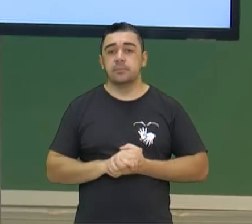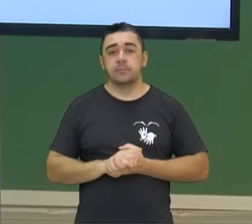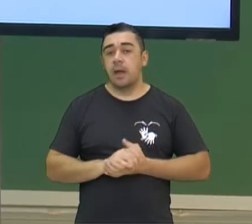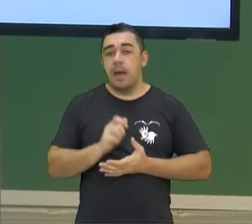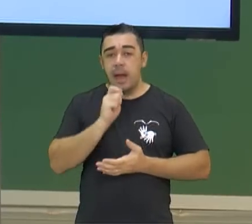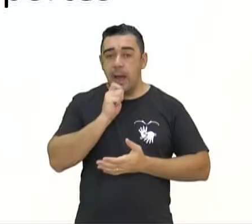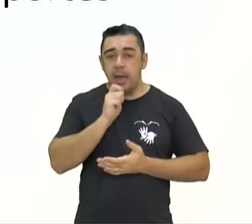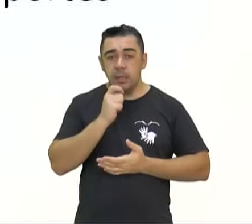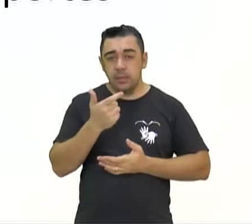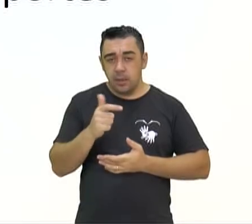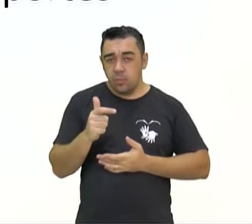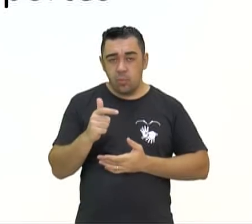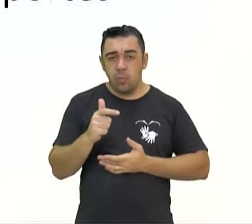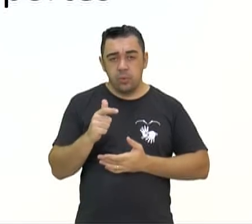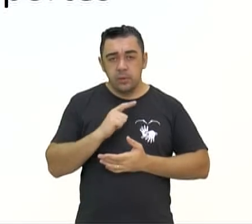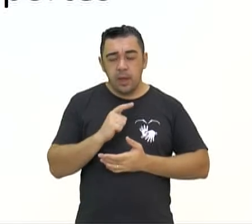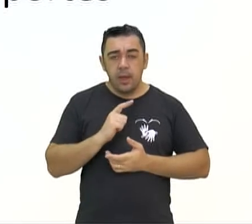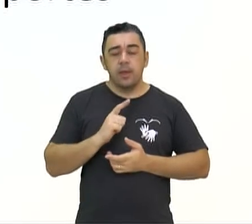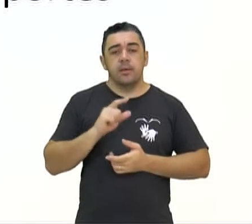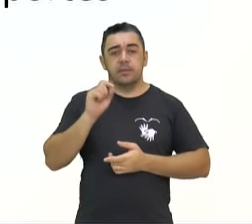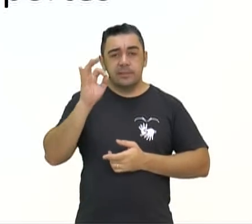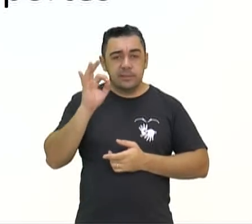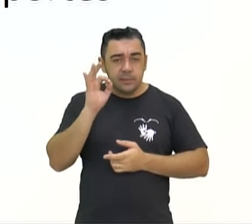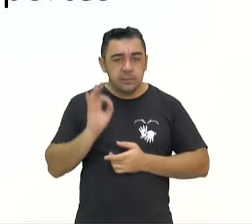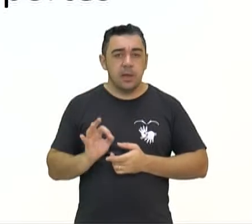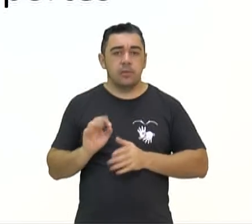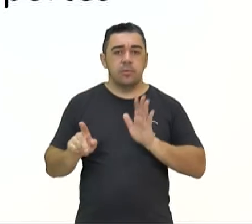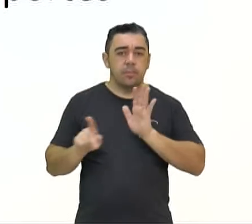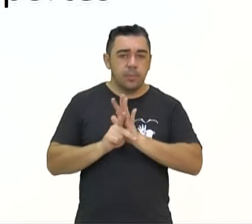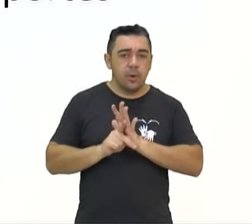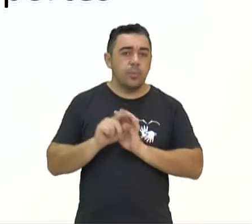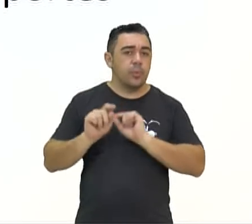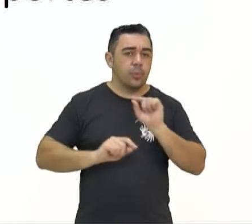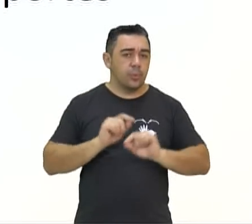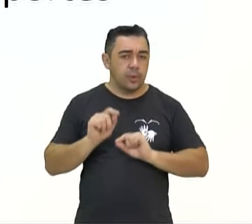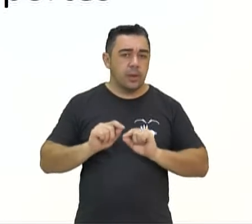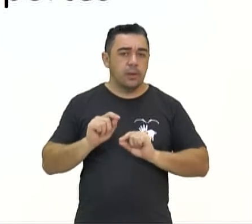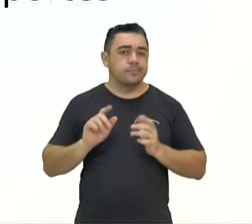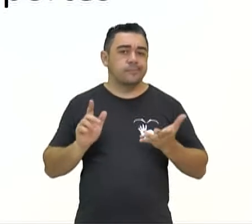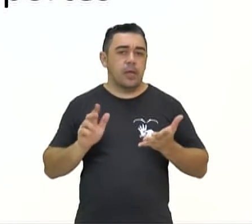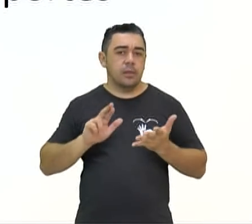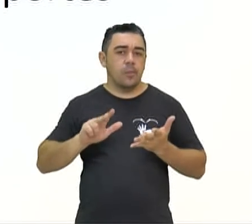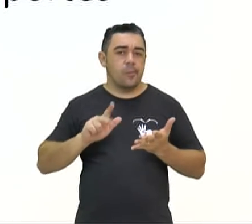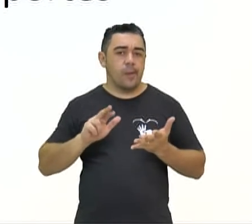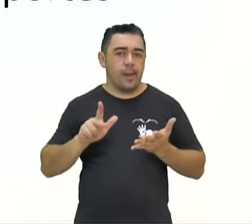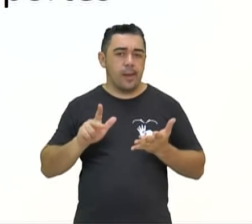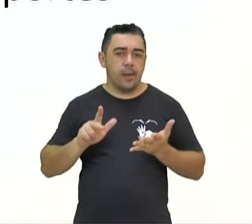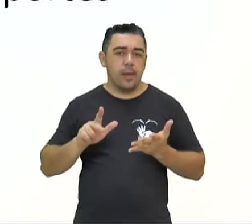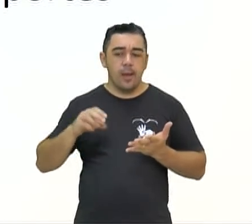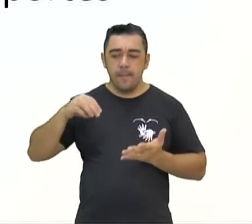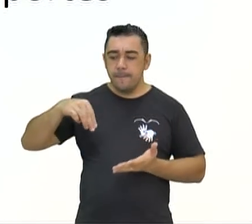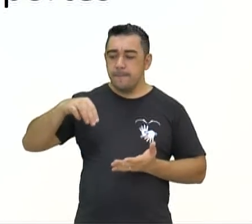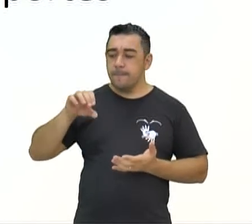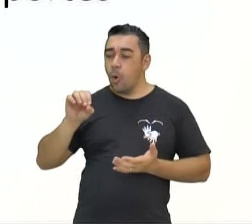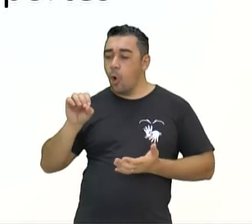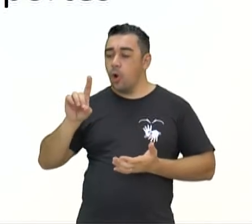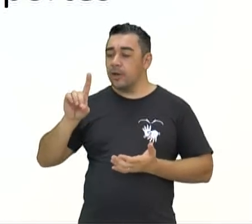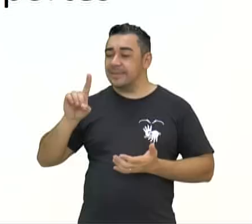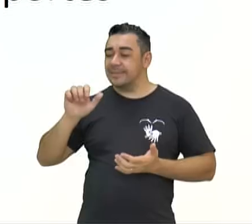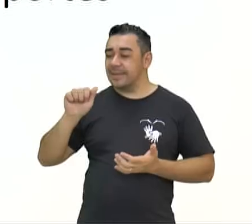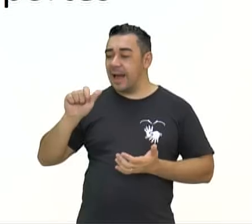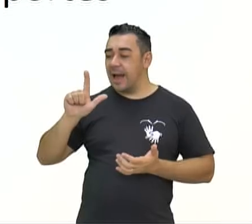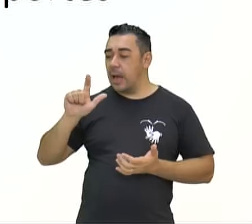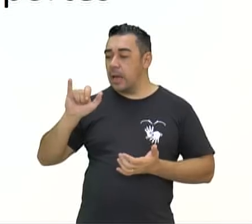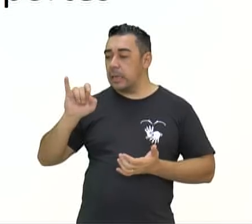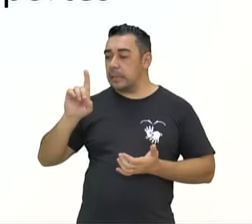existe um órgão específico que regulamente o slackline. Isso significa dizer que ele não é uma modalidade ainda